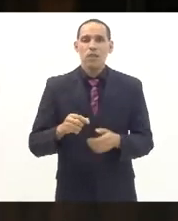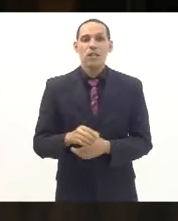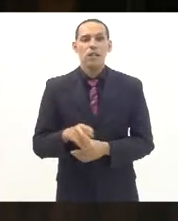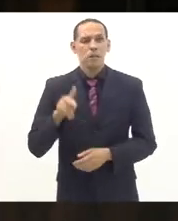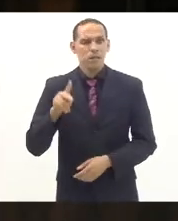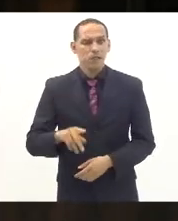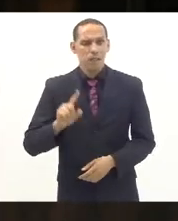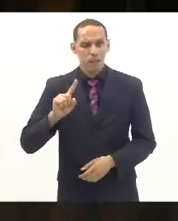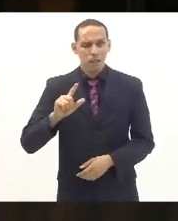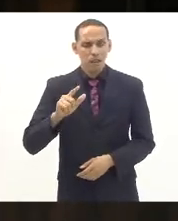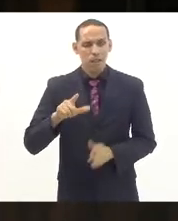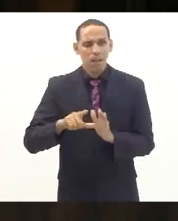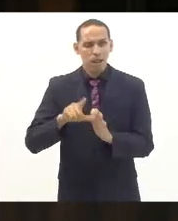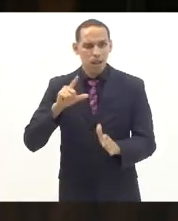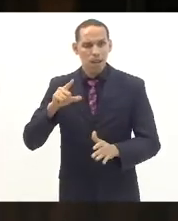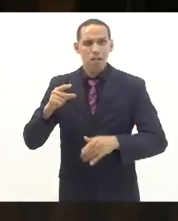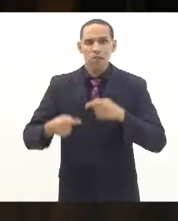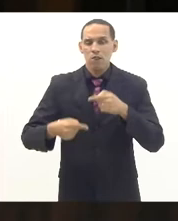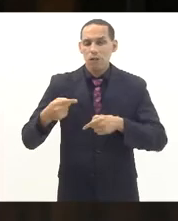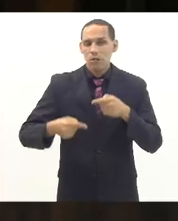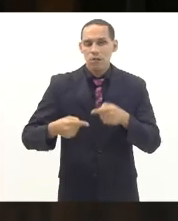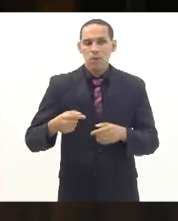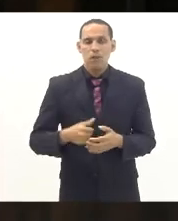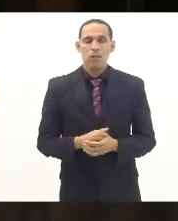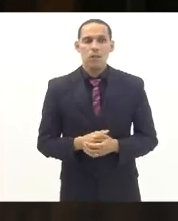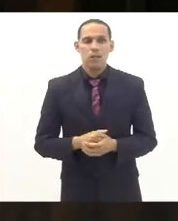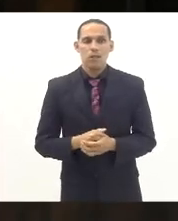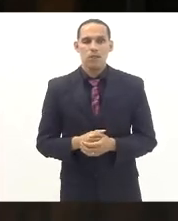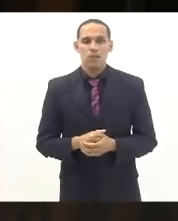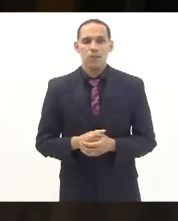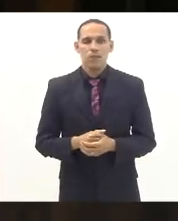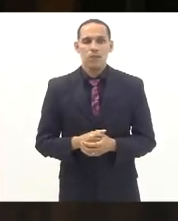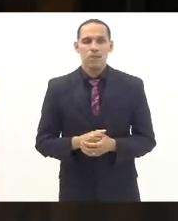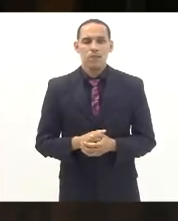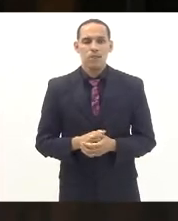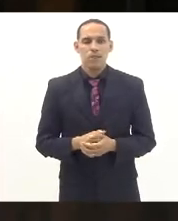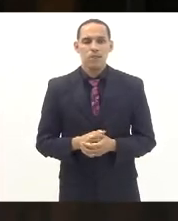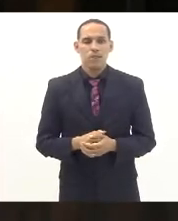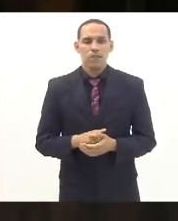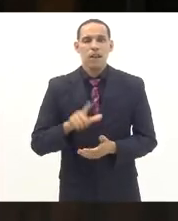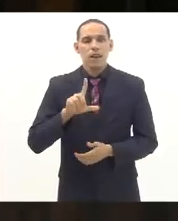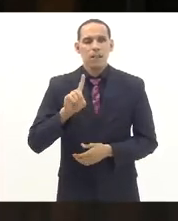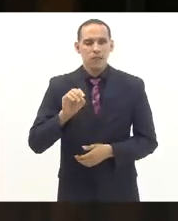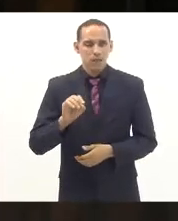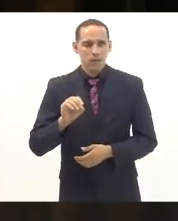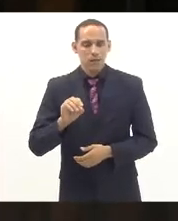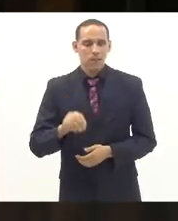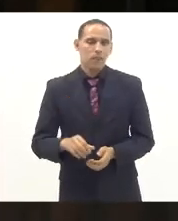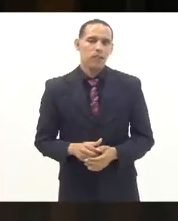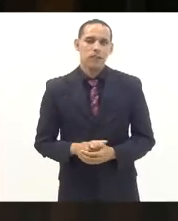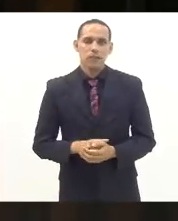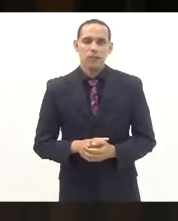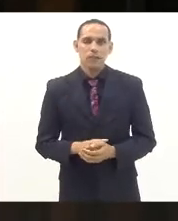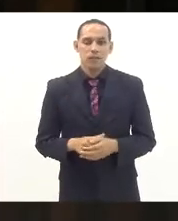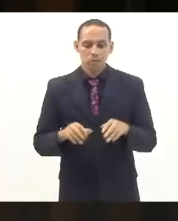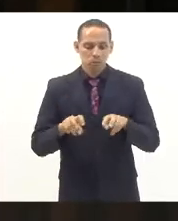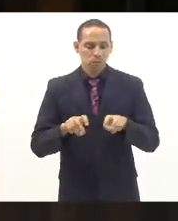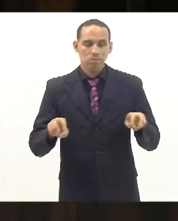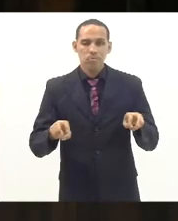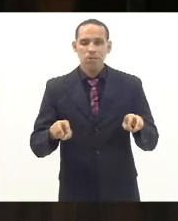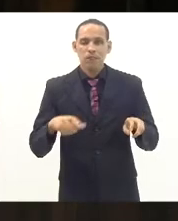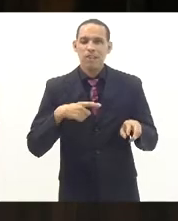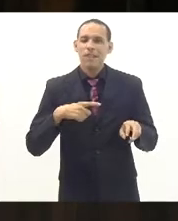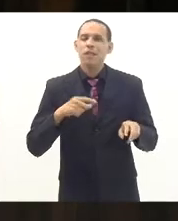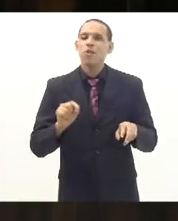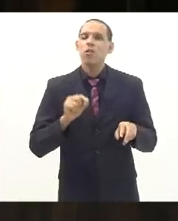a presidência antes de passar a discussão da e dá-lhe é de diretrizes a sobremesa